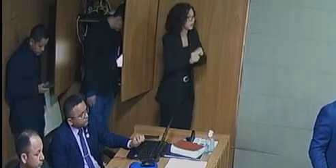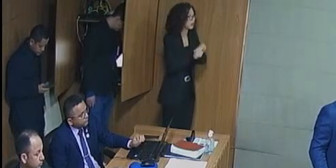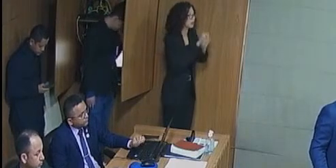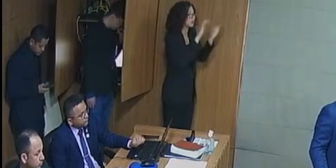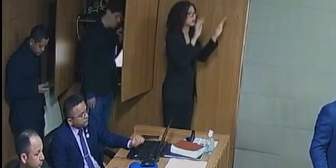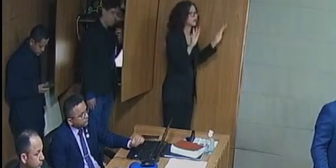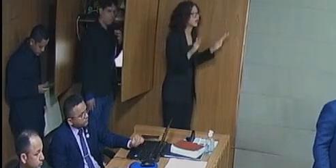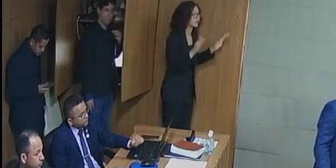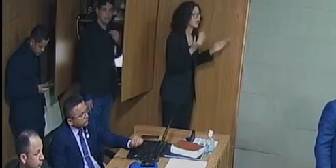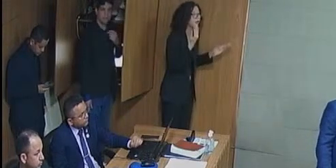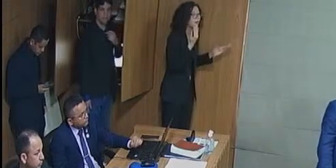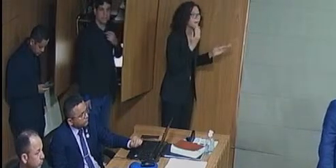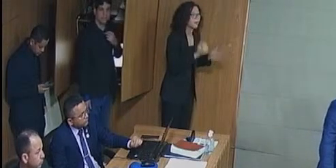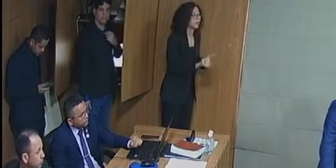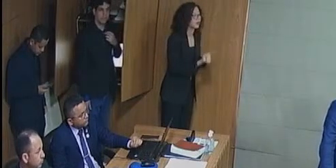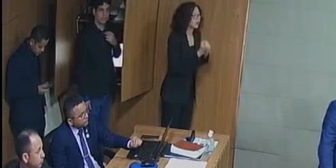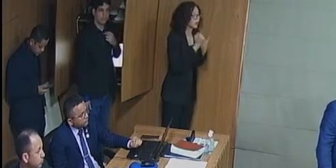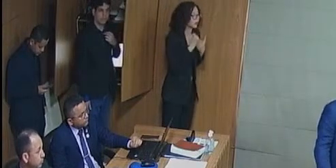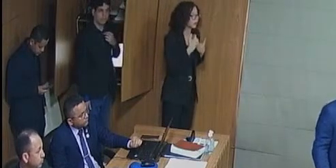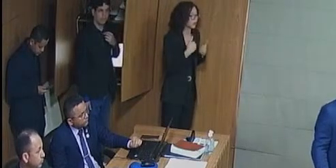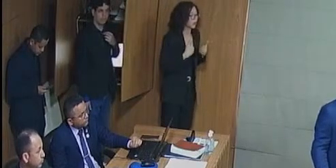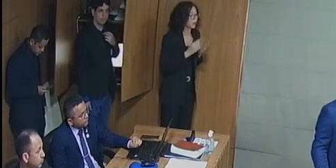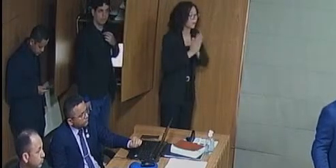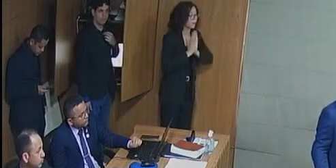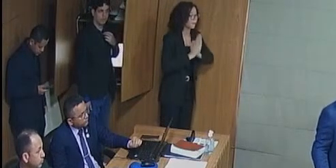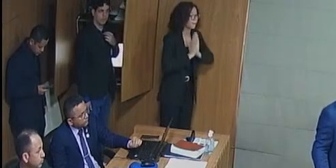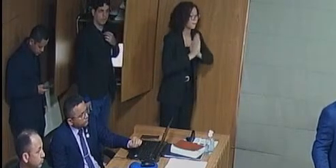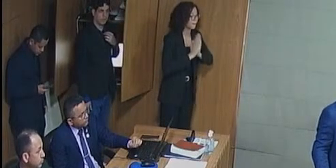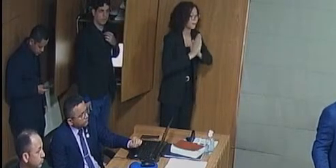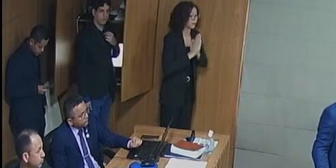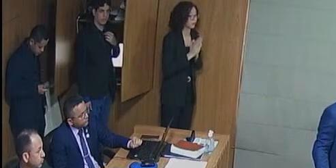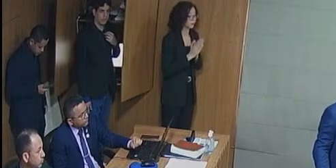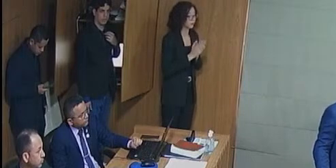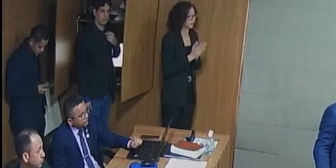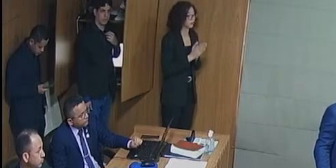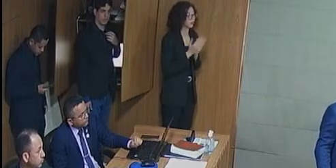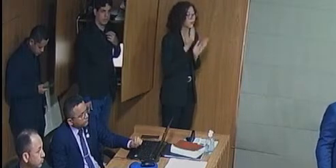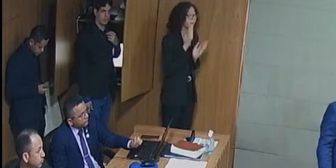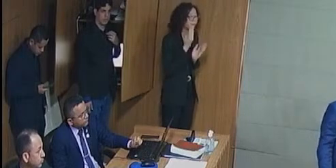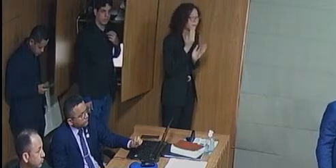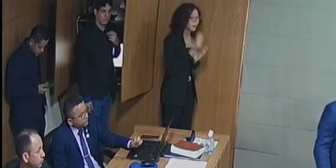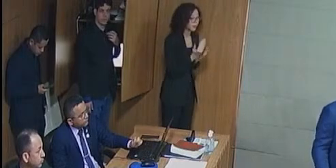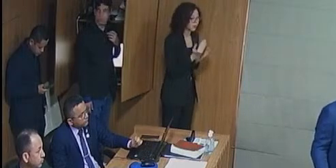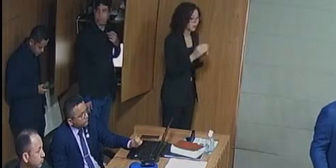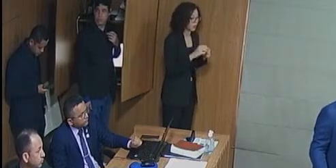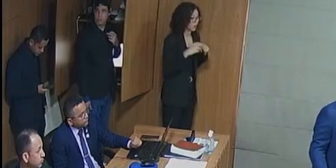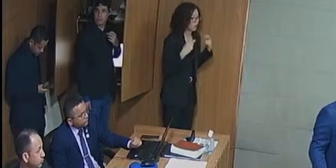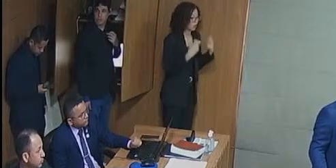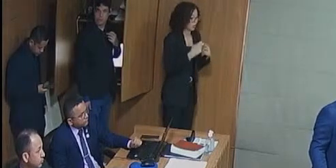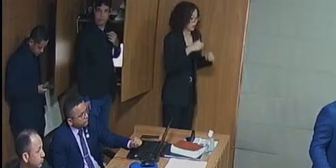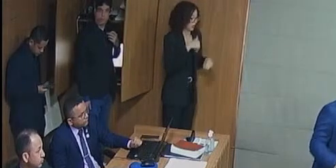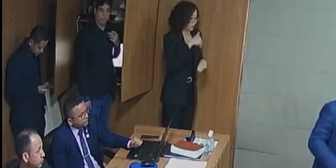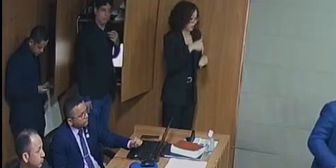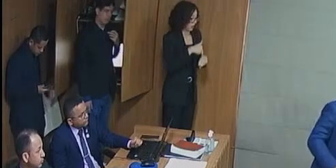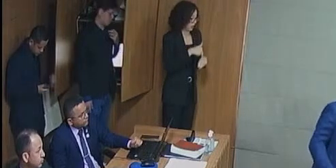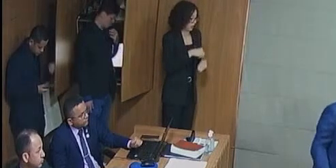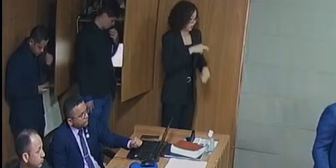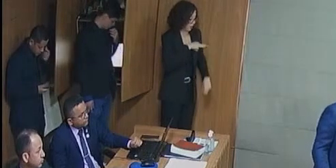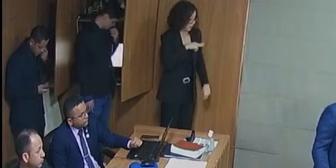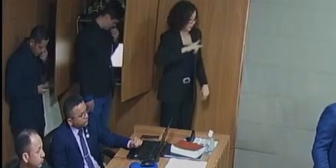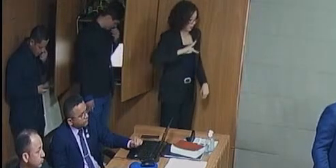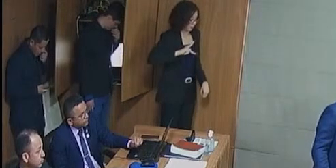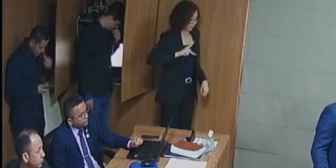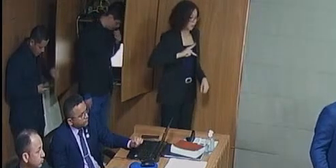aberto e Peça ajuda eu imploro a ajuda do Conselho Nacional do Ministério Público neste